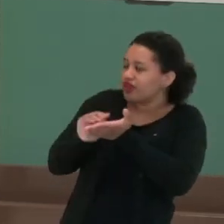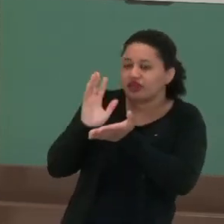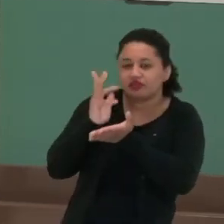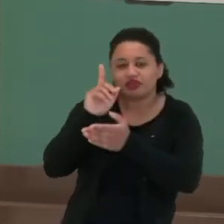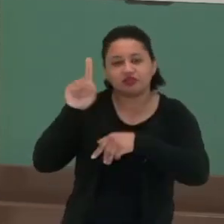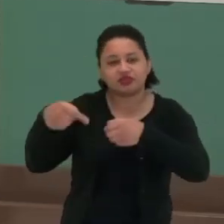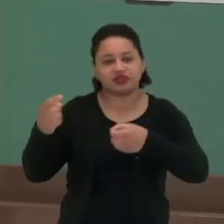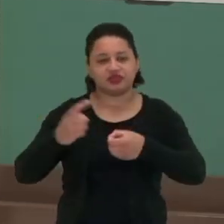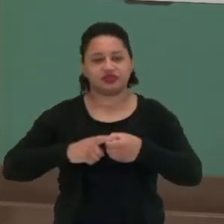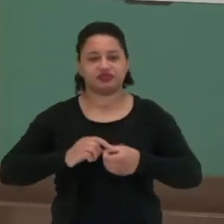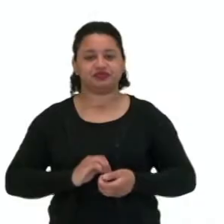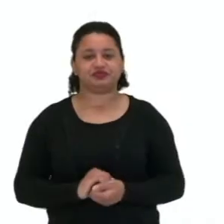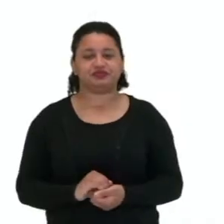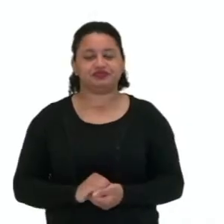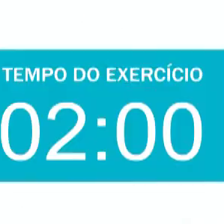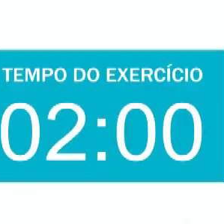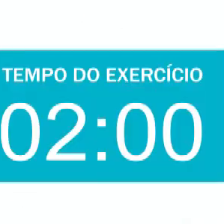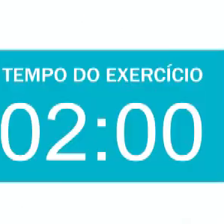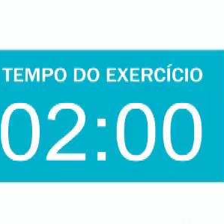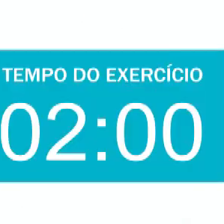eu já retorno.